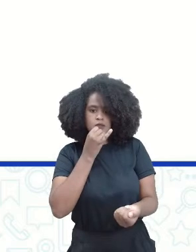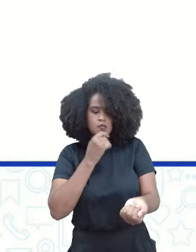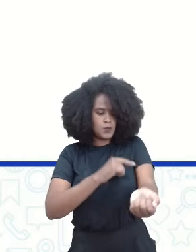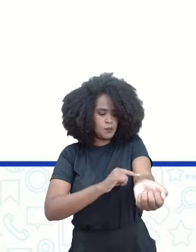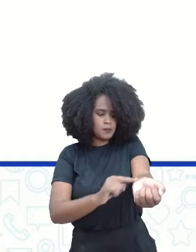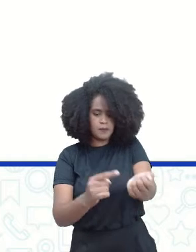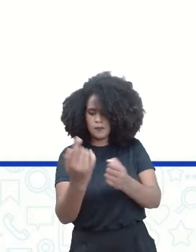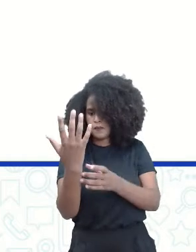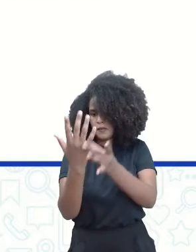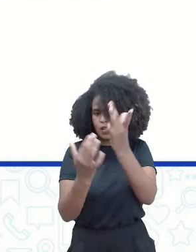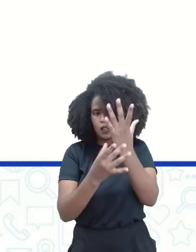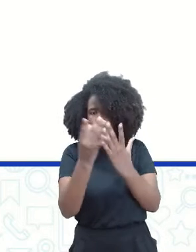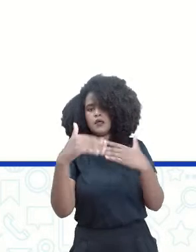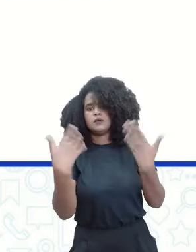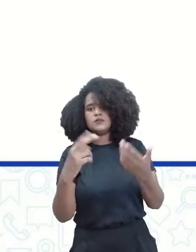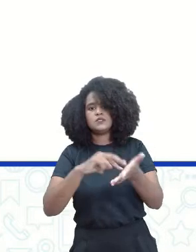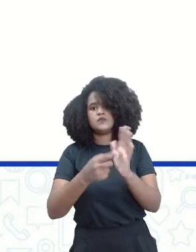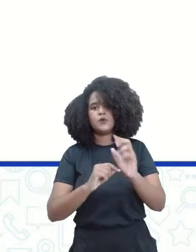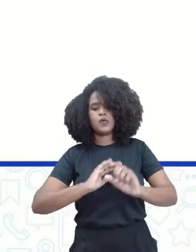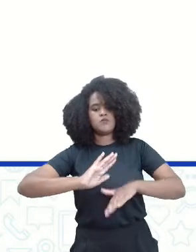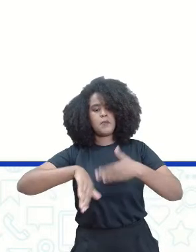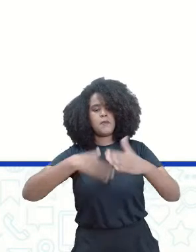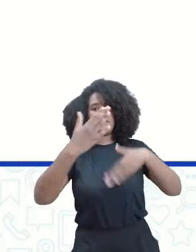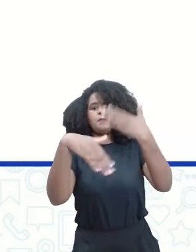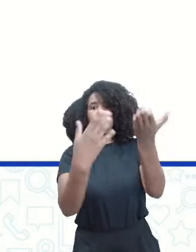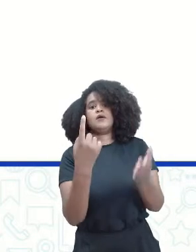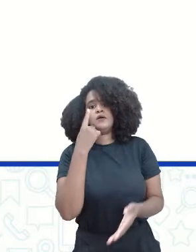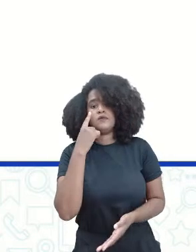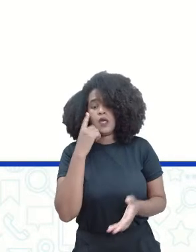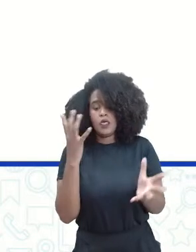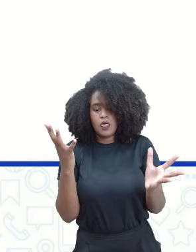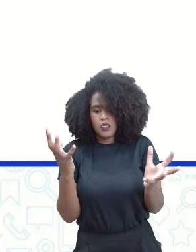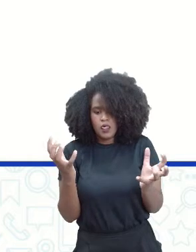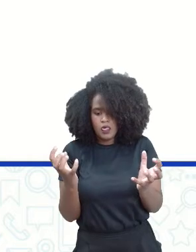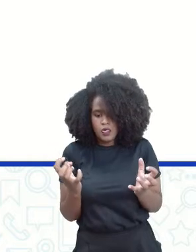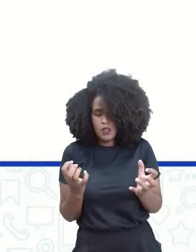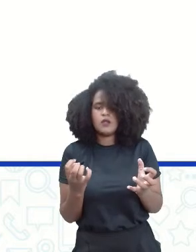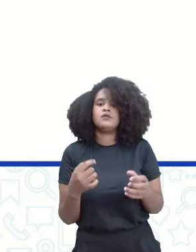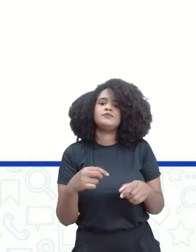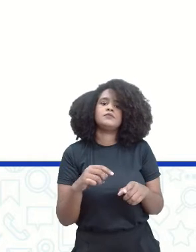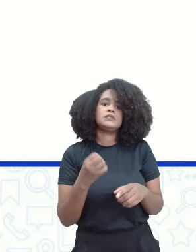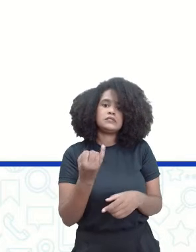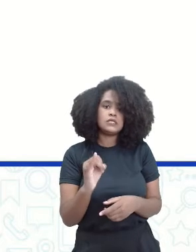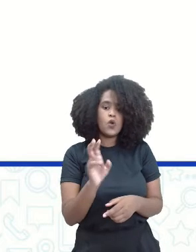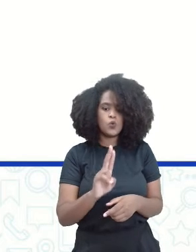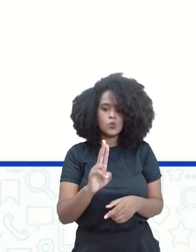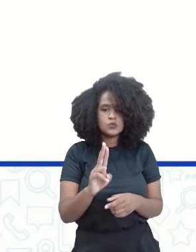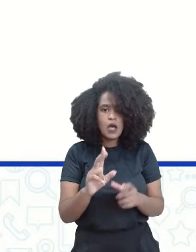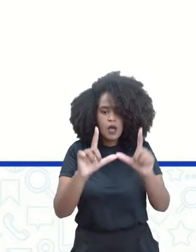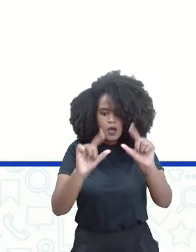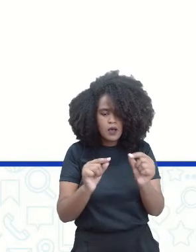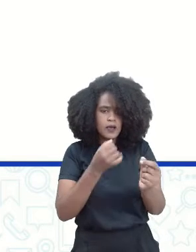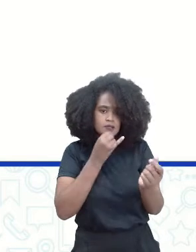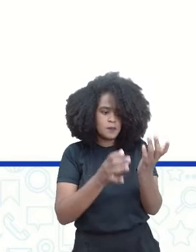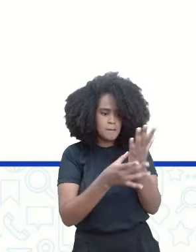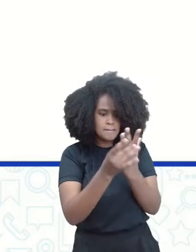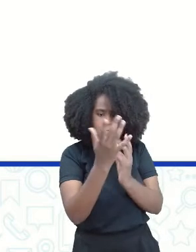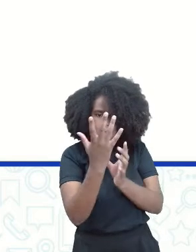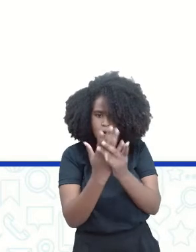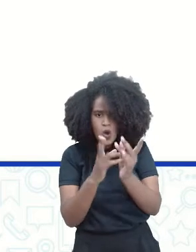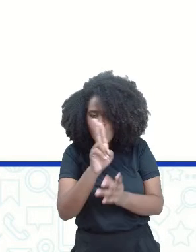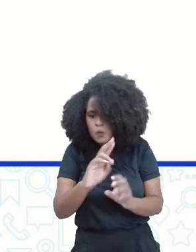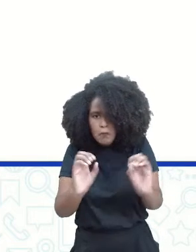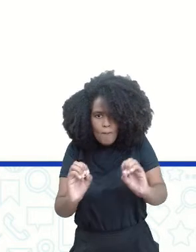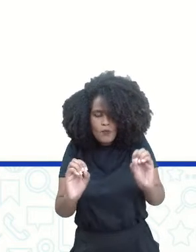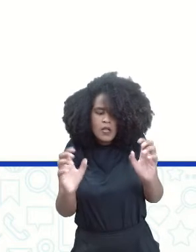ela vai se desenvolver. E o atrofiamento é o inverso. Quando usamos menos essa parte, quando essa parte é menos